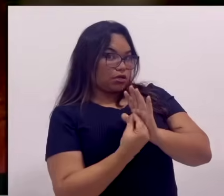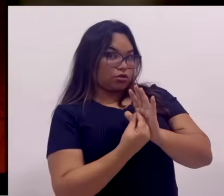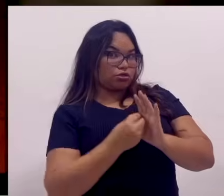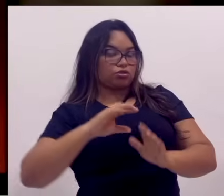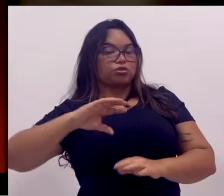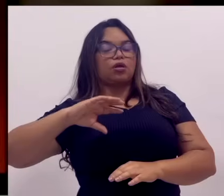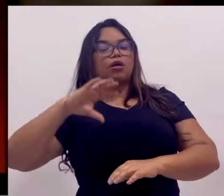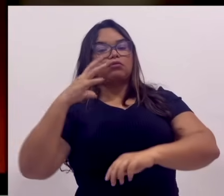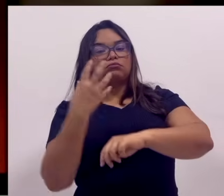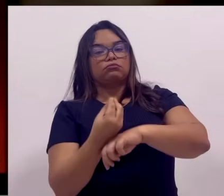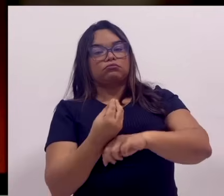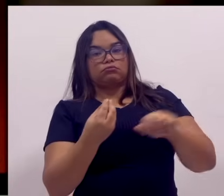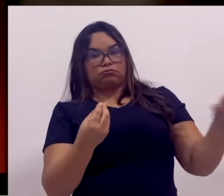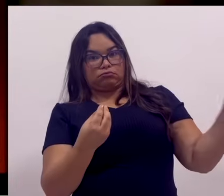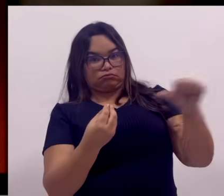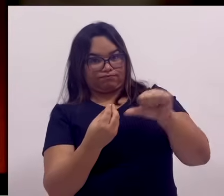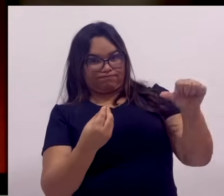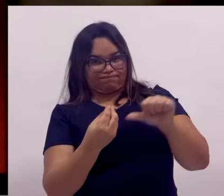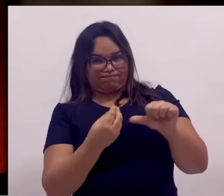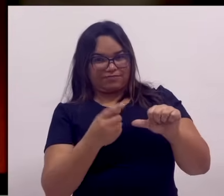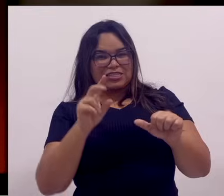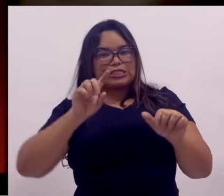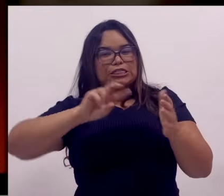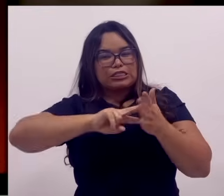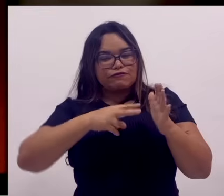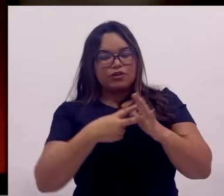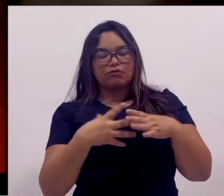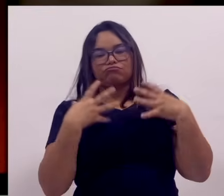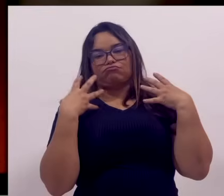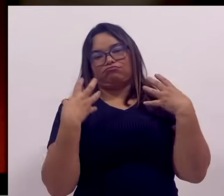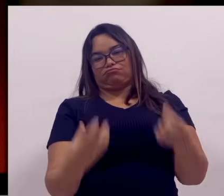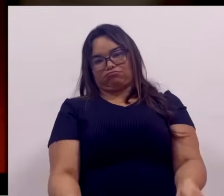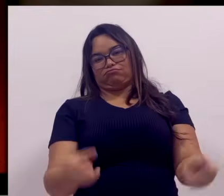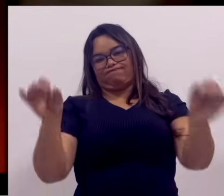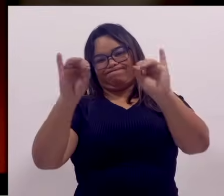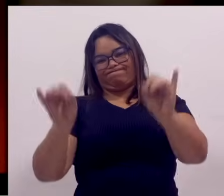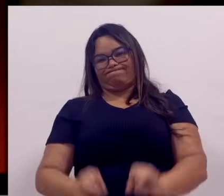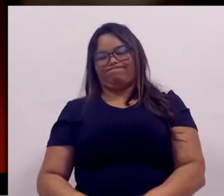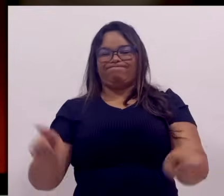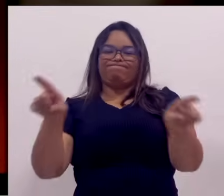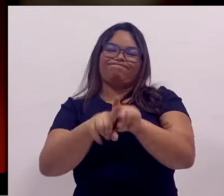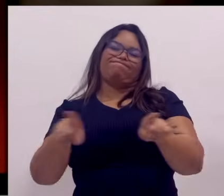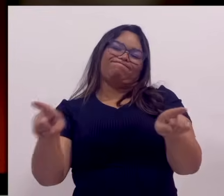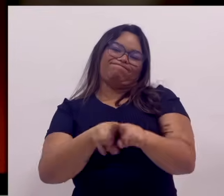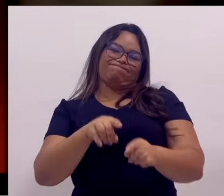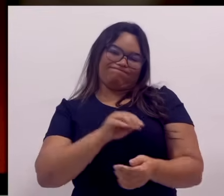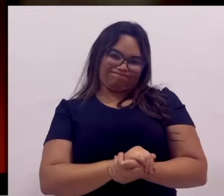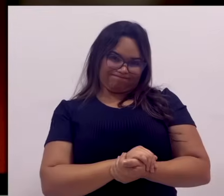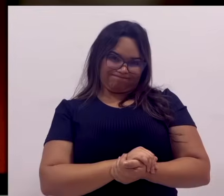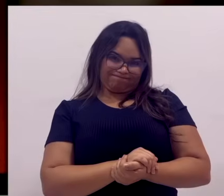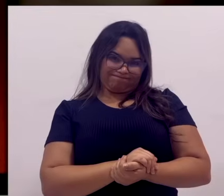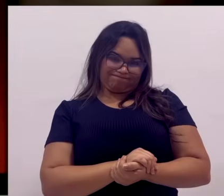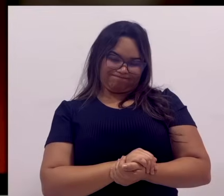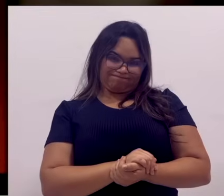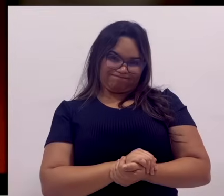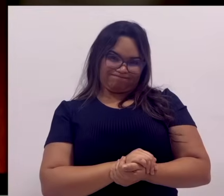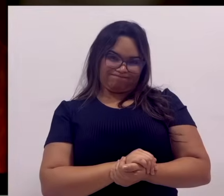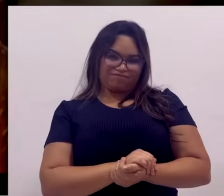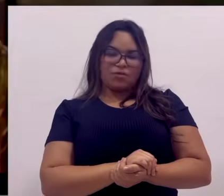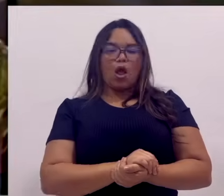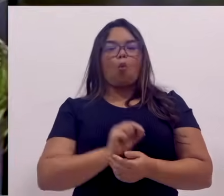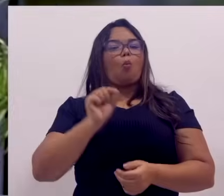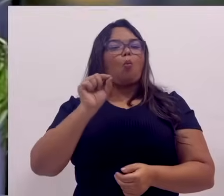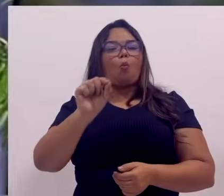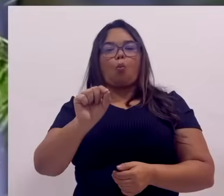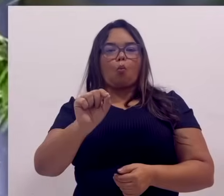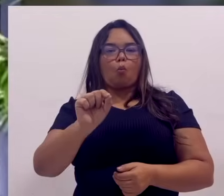Então eles suportam e toleram essa mulher, Jezabel, que se chama de profetisa, e cabe esclarecer